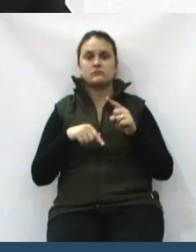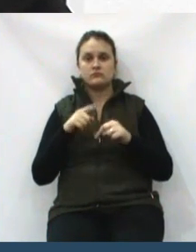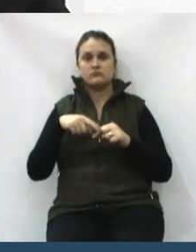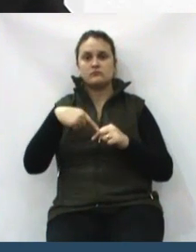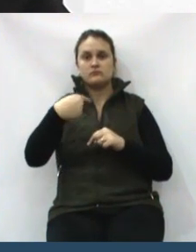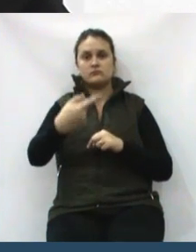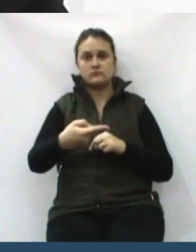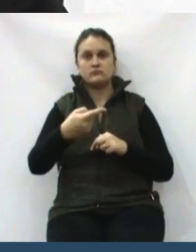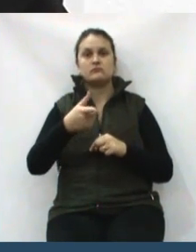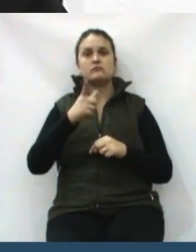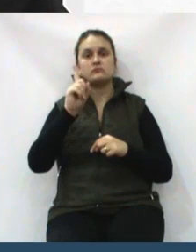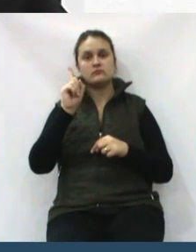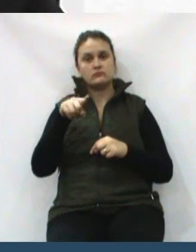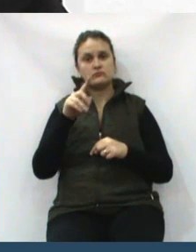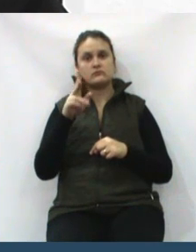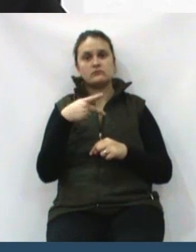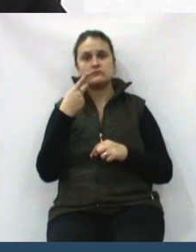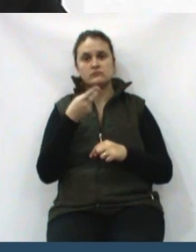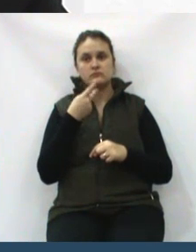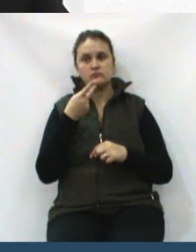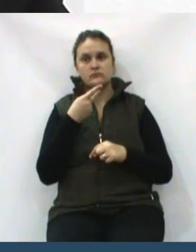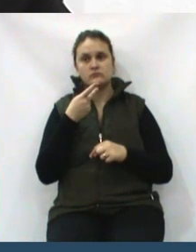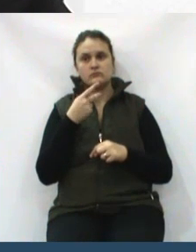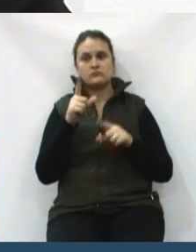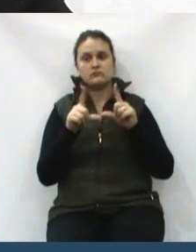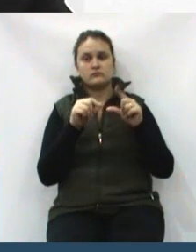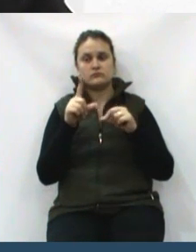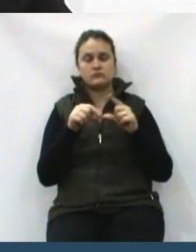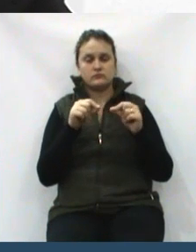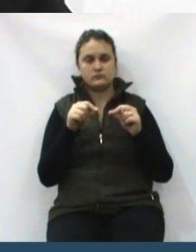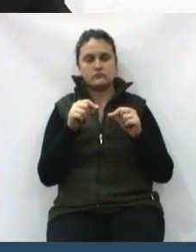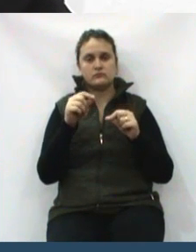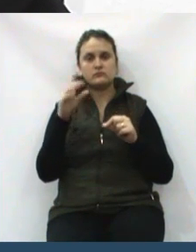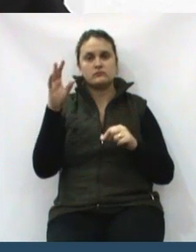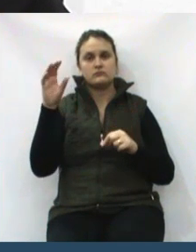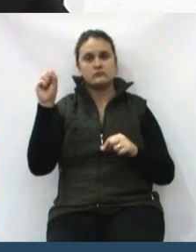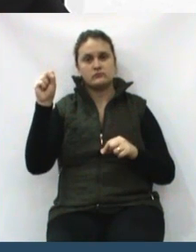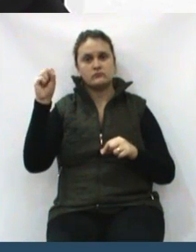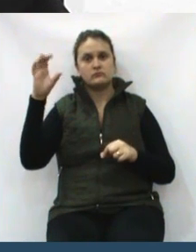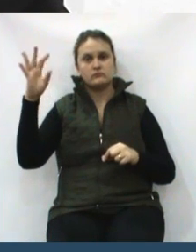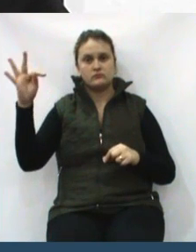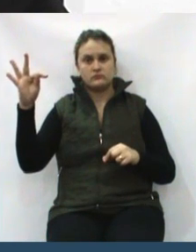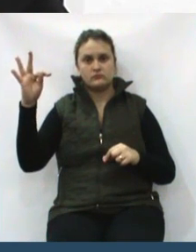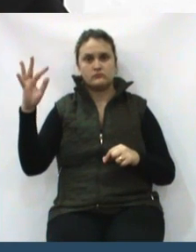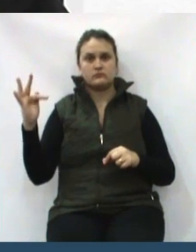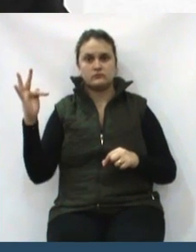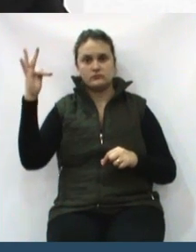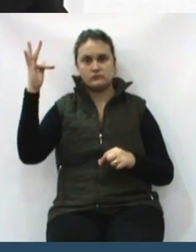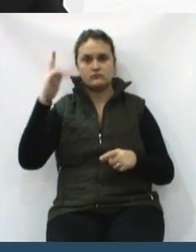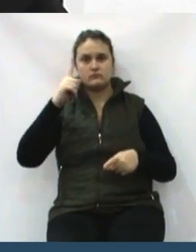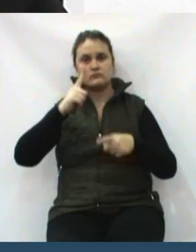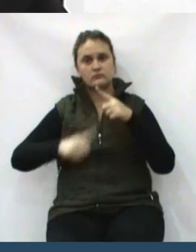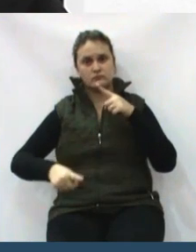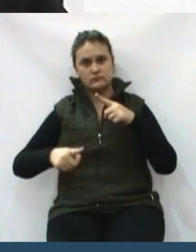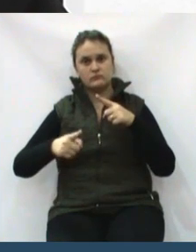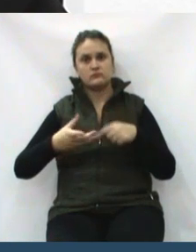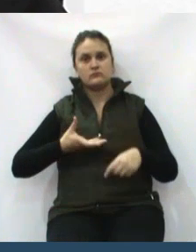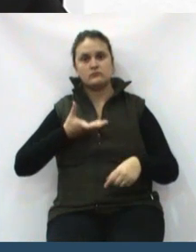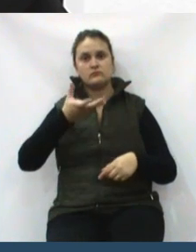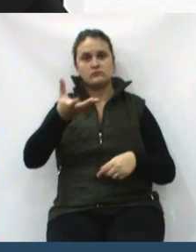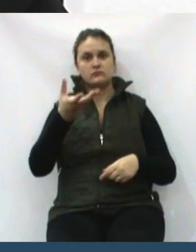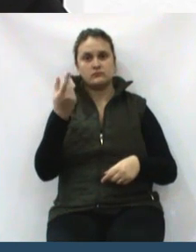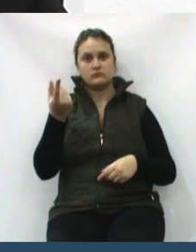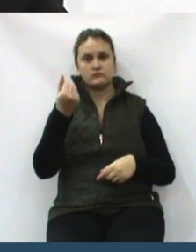posterior, foi decidido pelo Supremo Tribunal Federal a proibição de